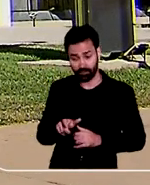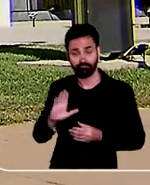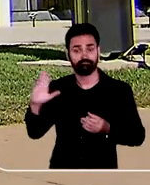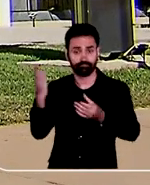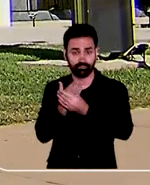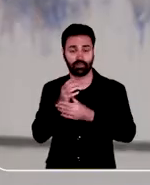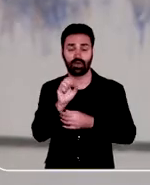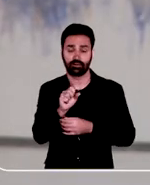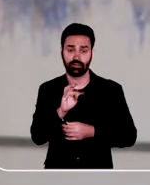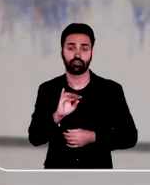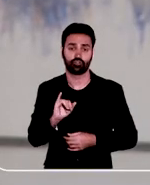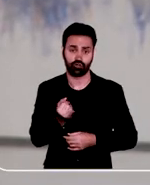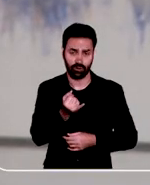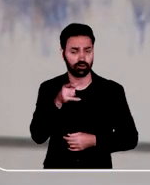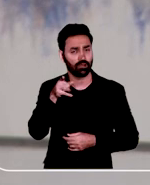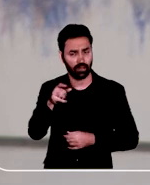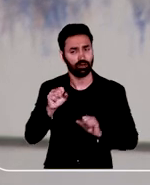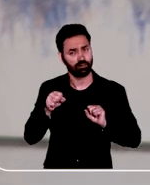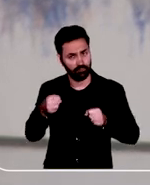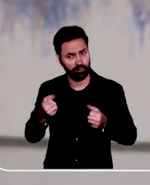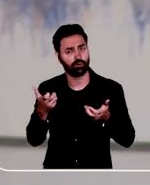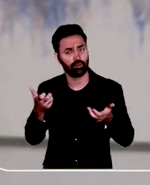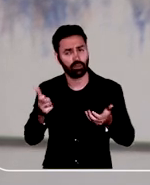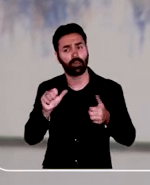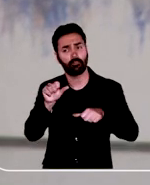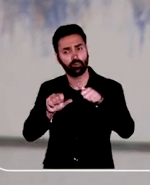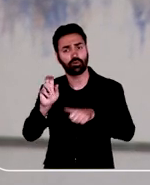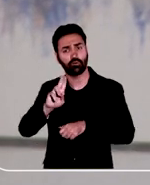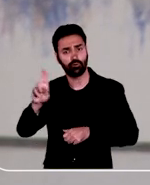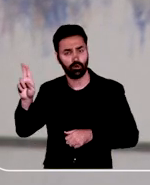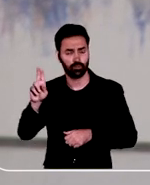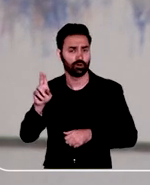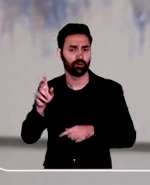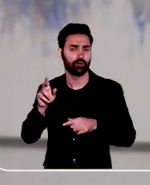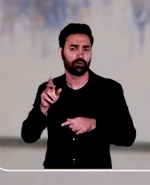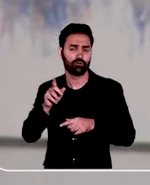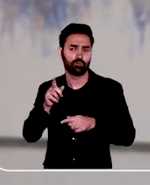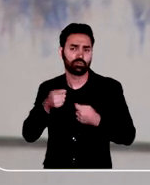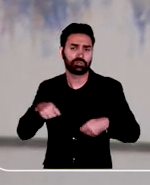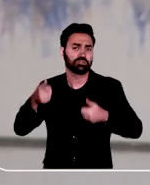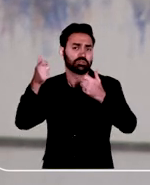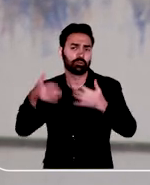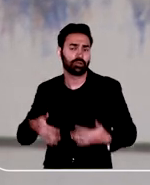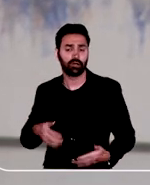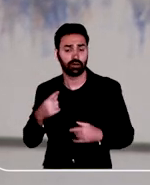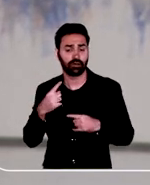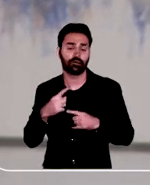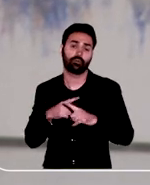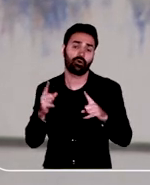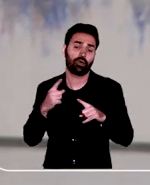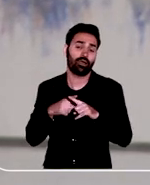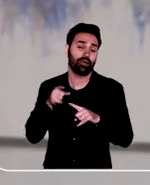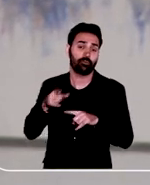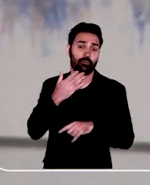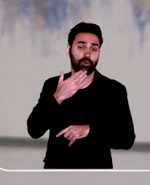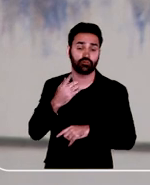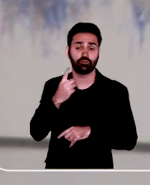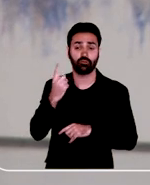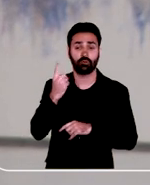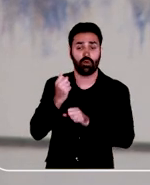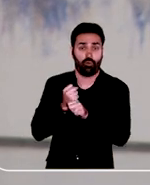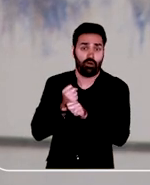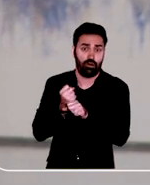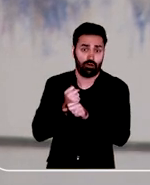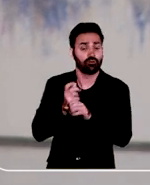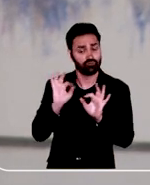o do padrinho o homem recorreu ao STJ e defendeu a legalidade da mudança sem necessidade de justificativa